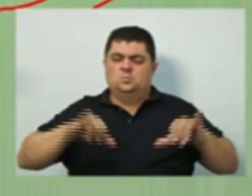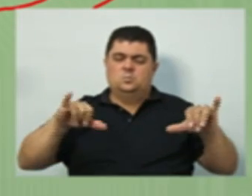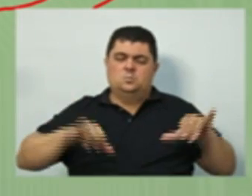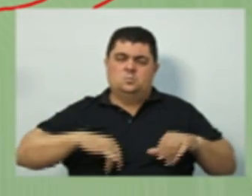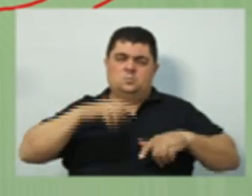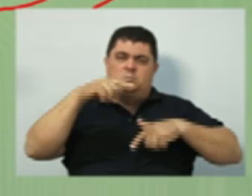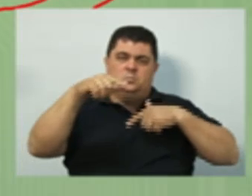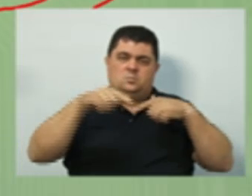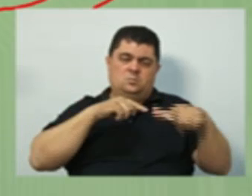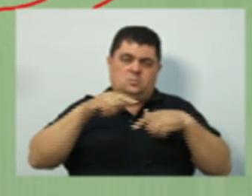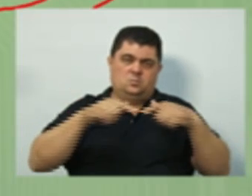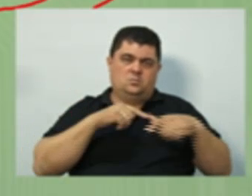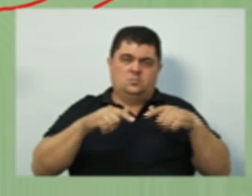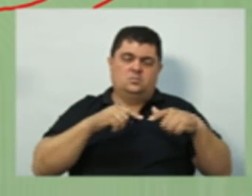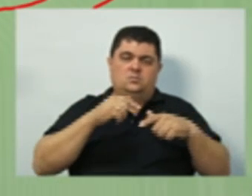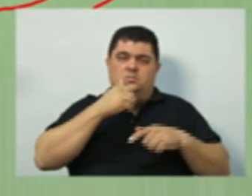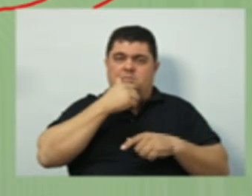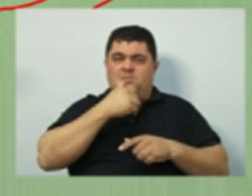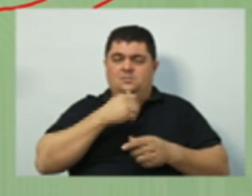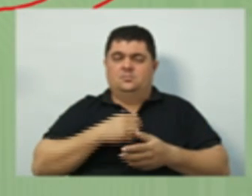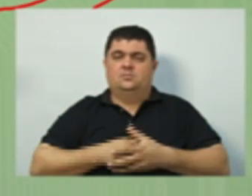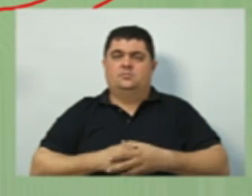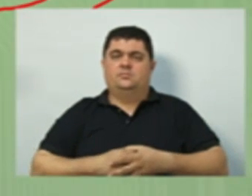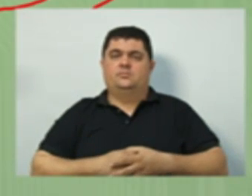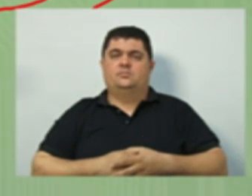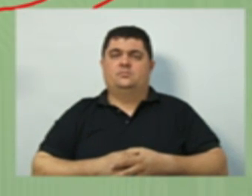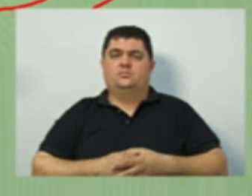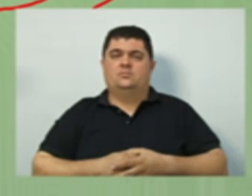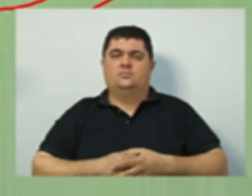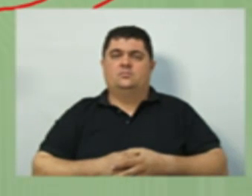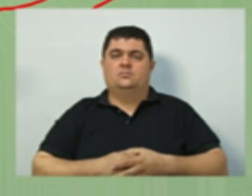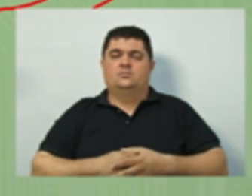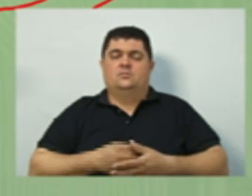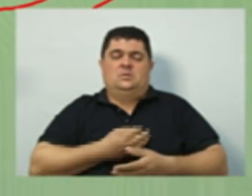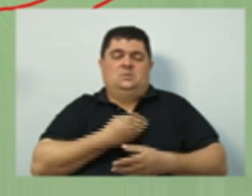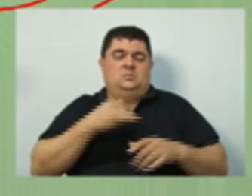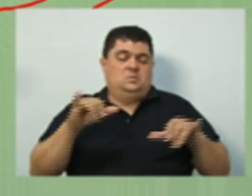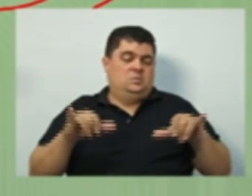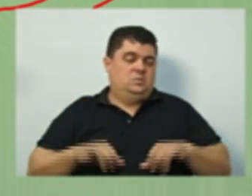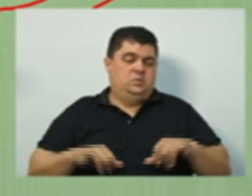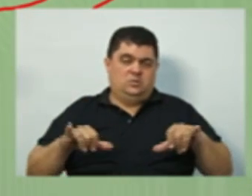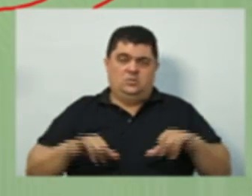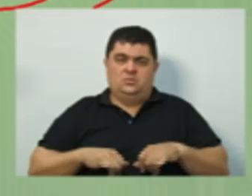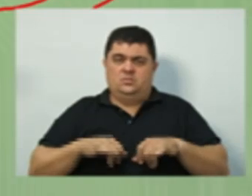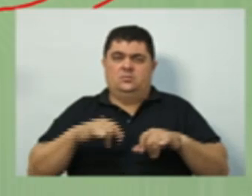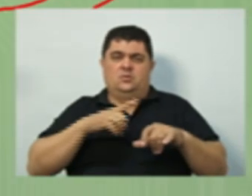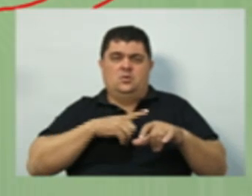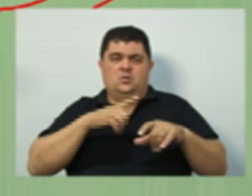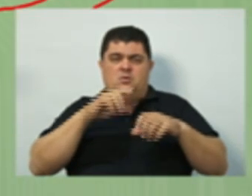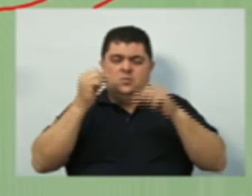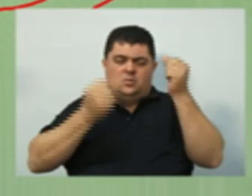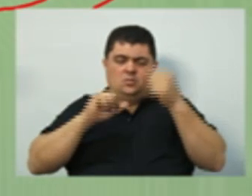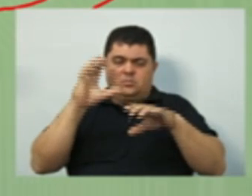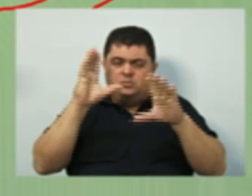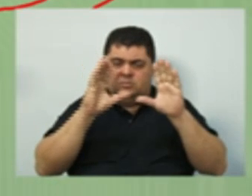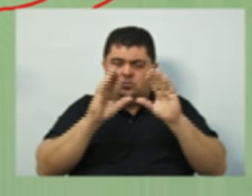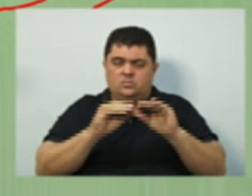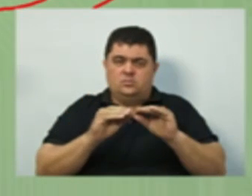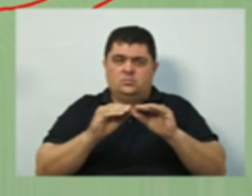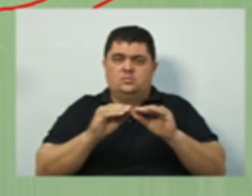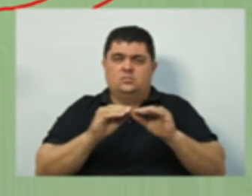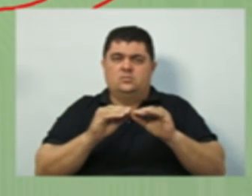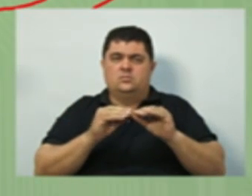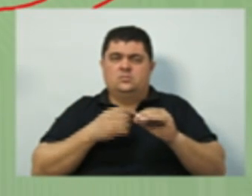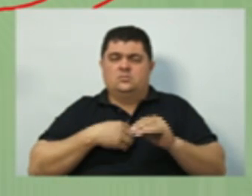trabalho de gente que está sofrendo, vida amarga em usinas escuras. A amarga vai